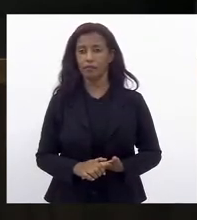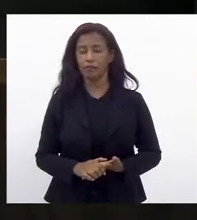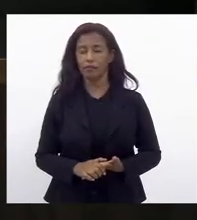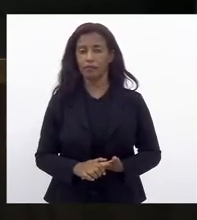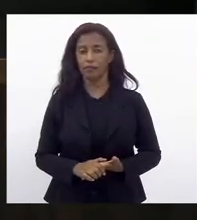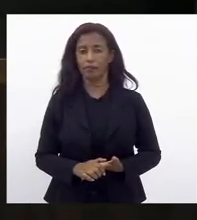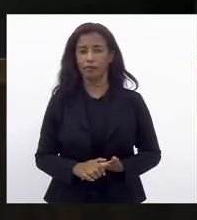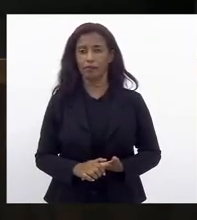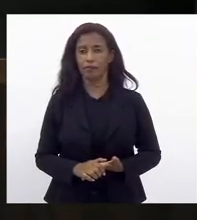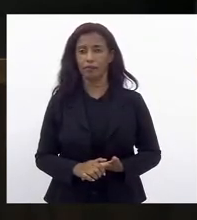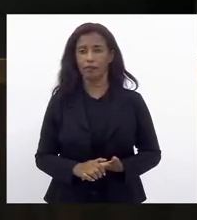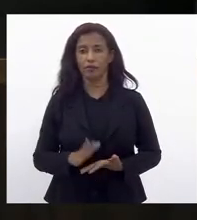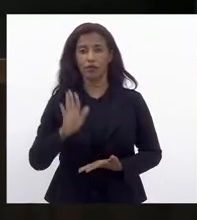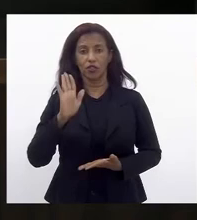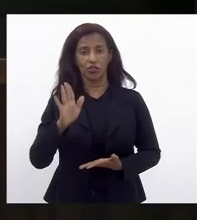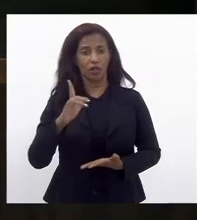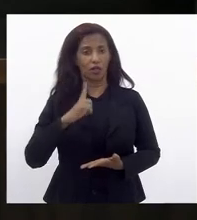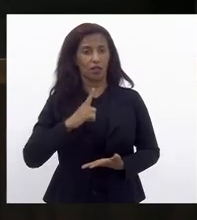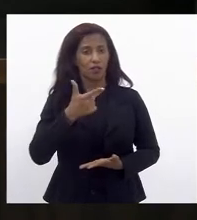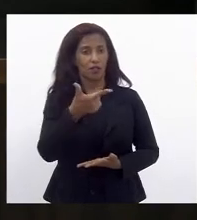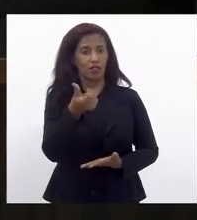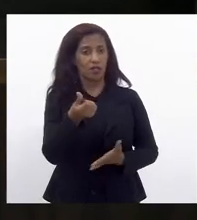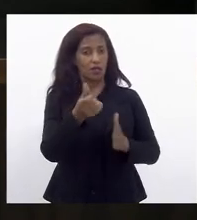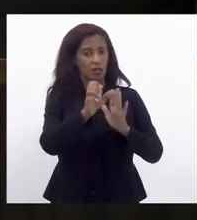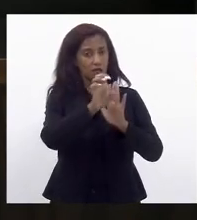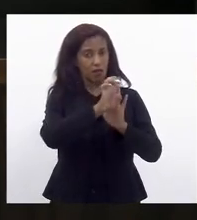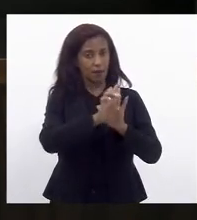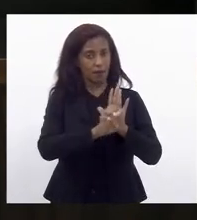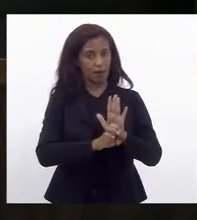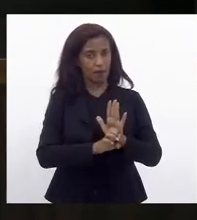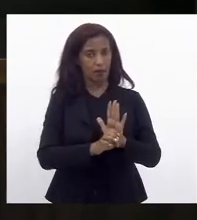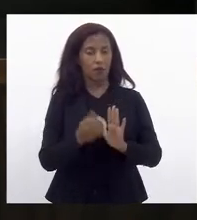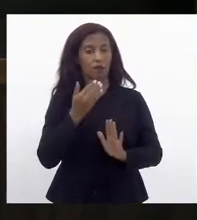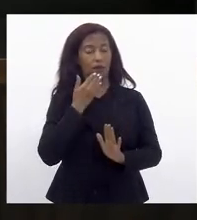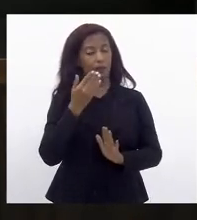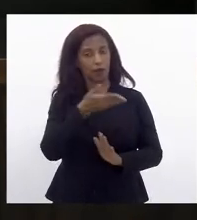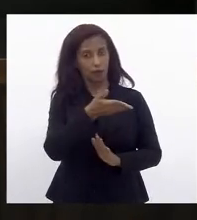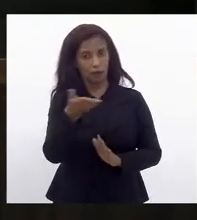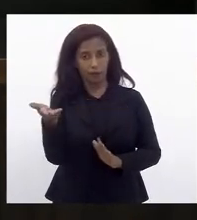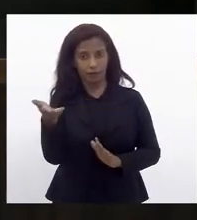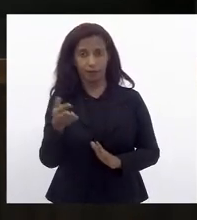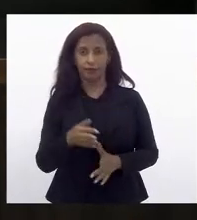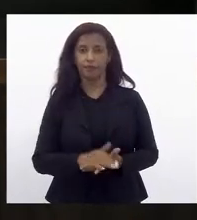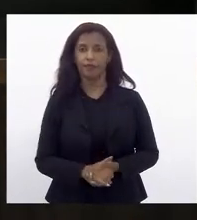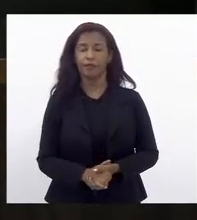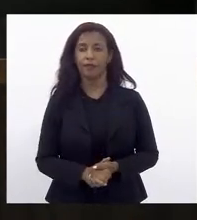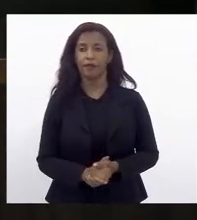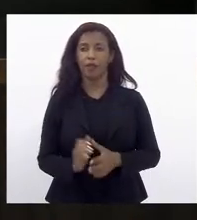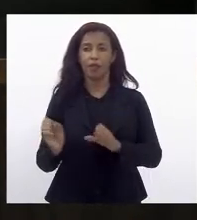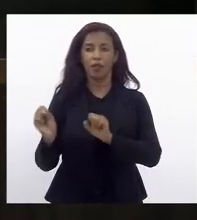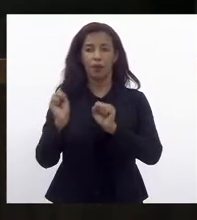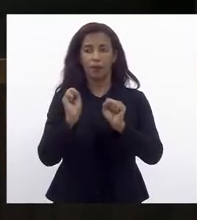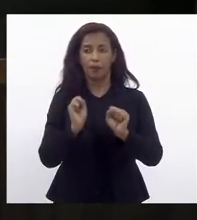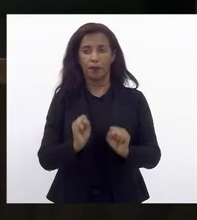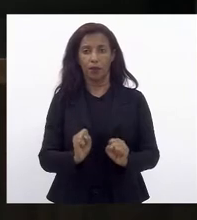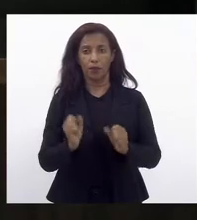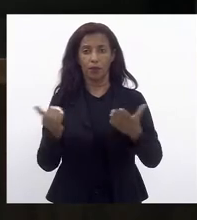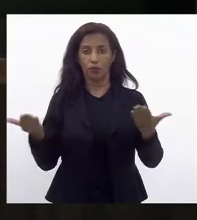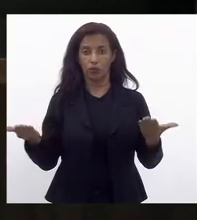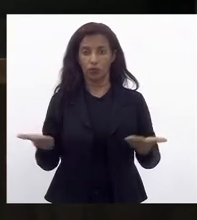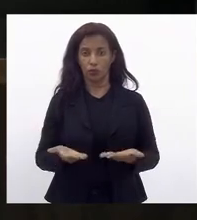já recebeu 26 emendas. Então, peço a vossas excelências que possam, de